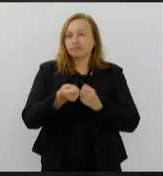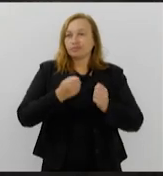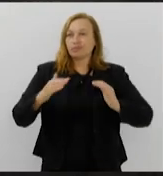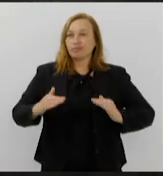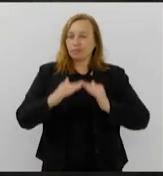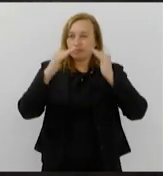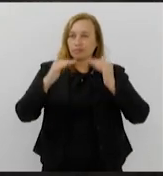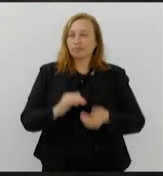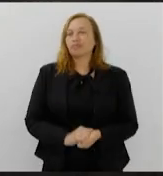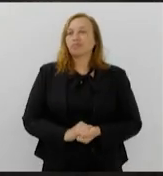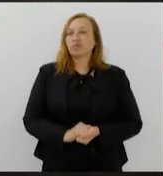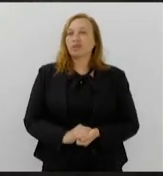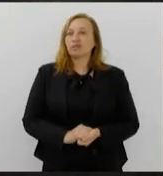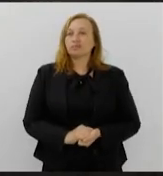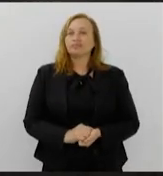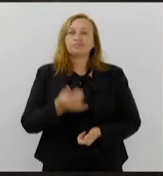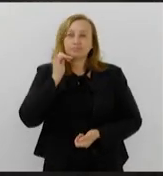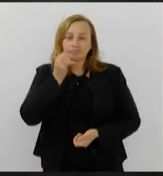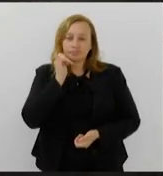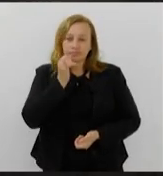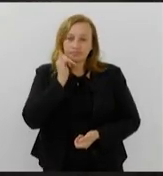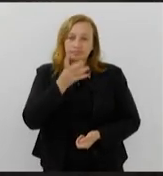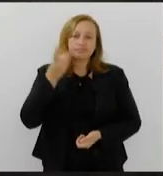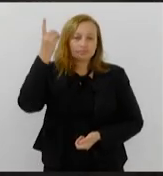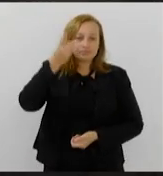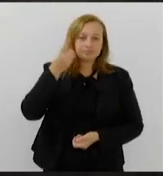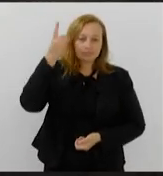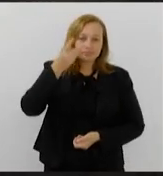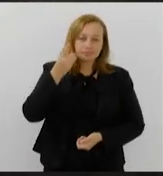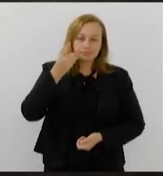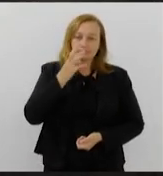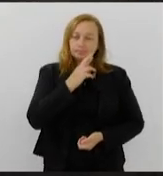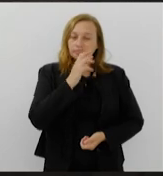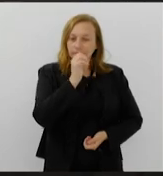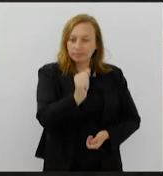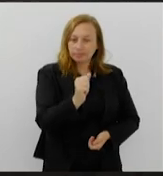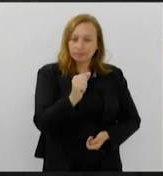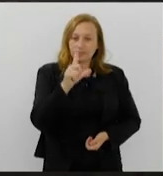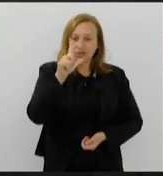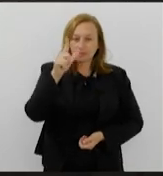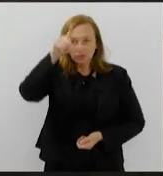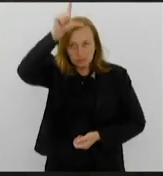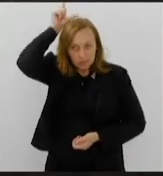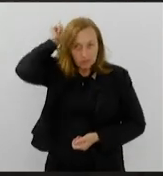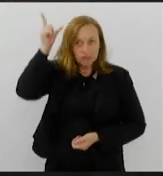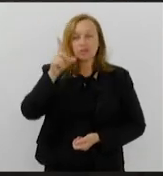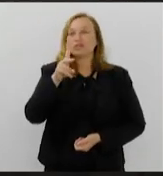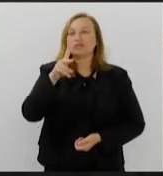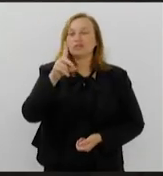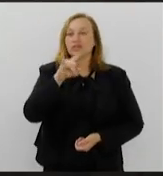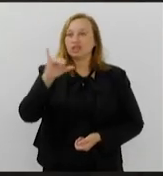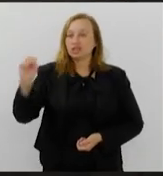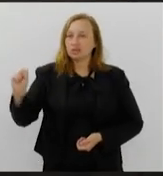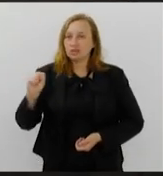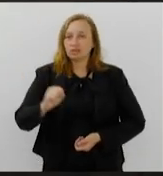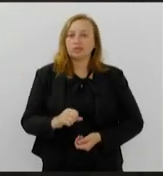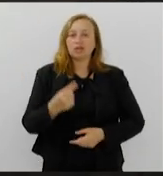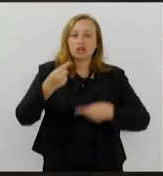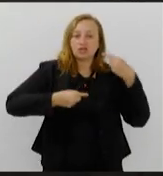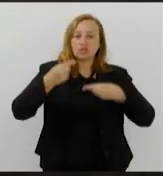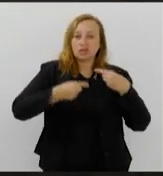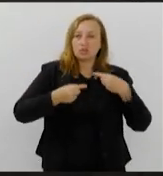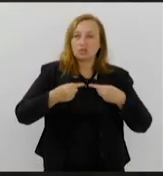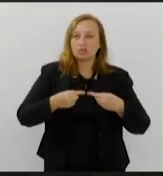e controle favorável. Relatorias dos deputados Rodrigo Amorim, Luiz Paulo e Vinícius Cozzolino. Em